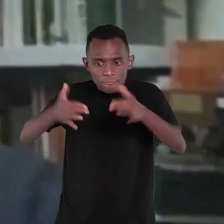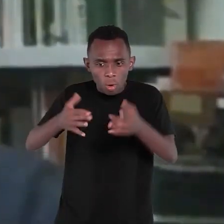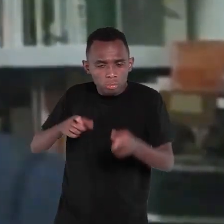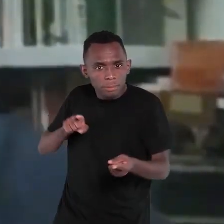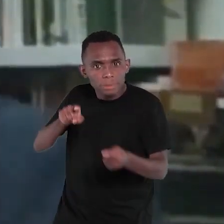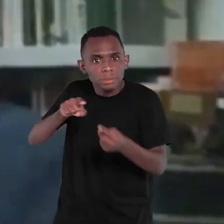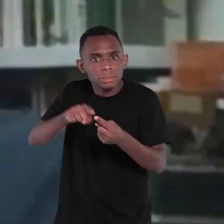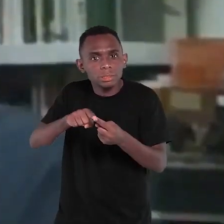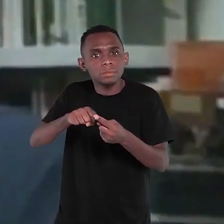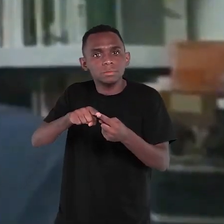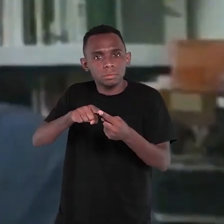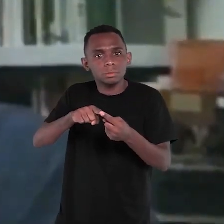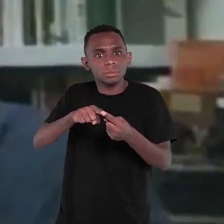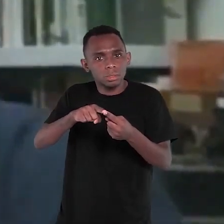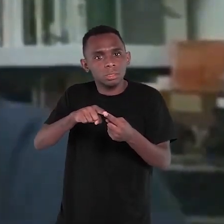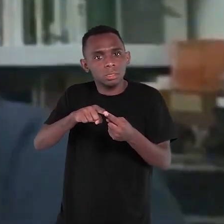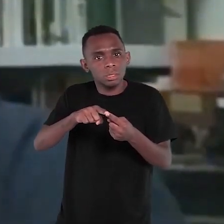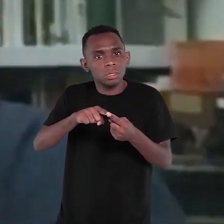dessa ideia